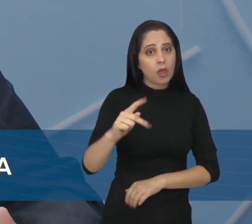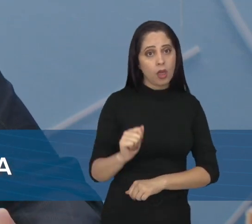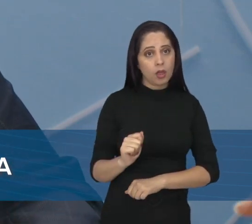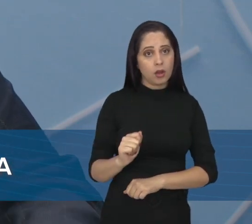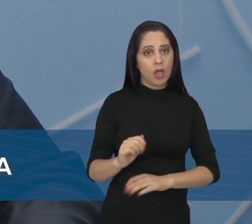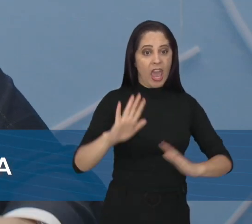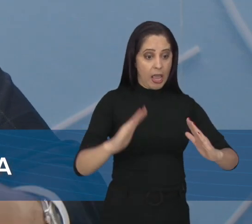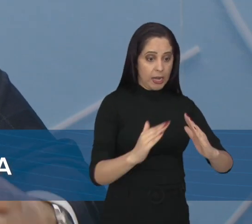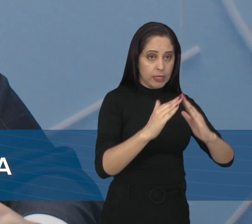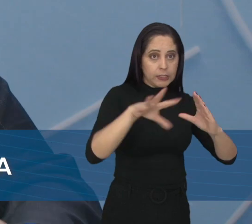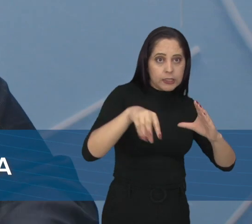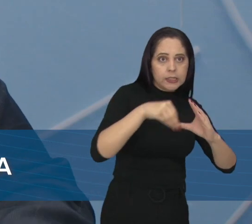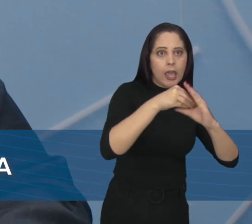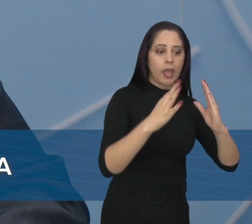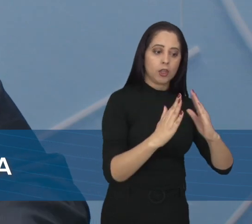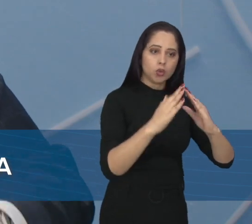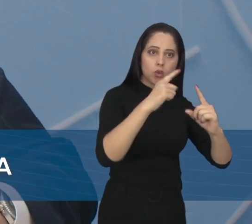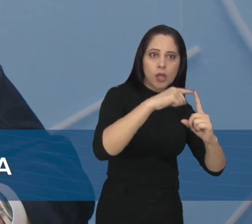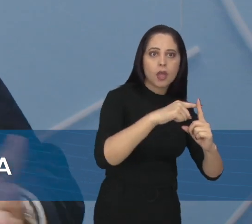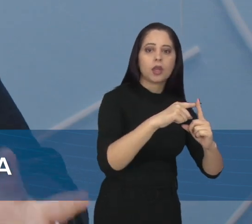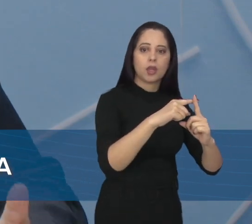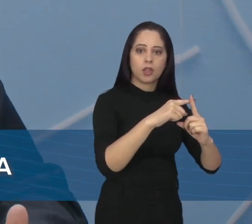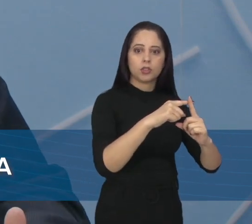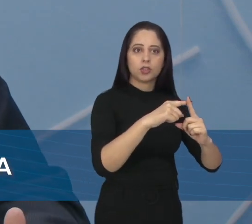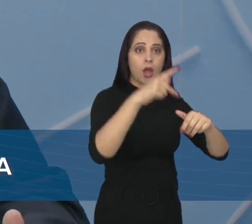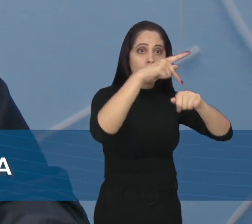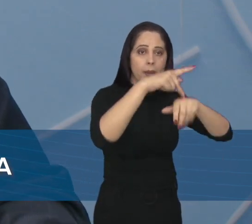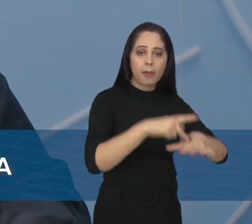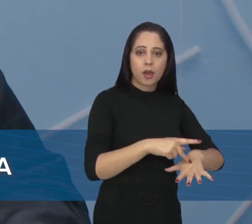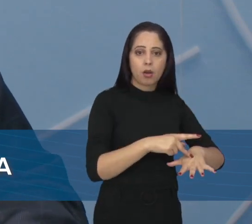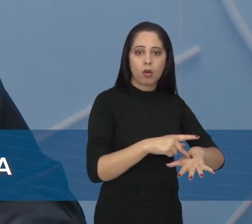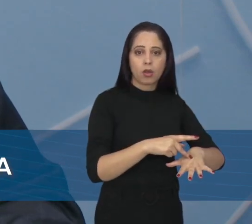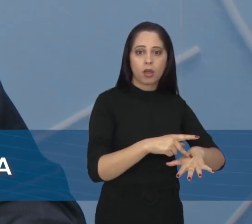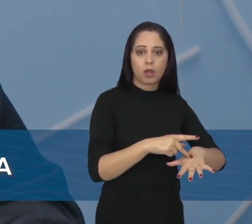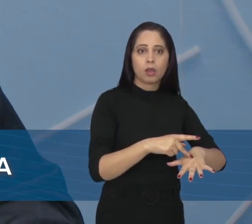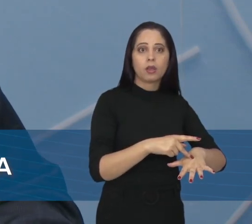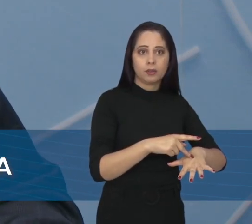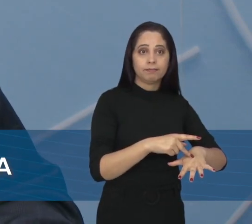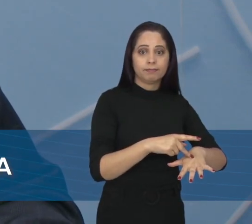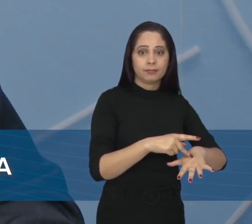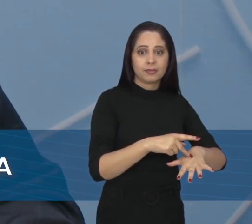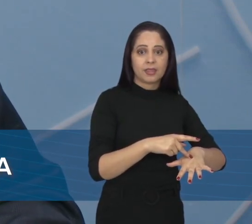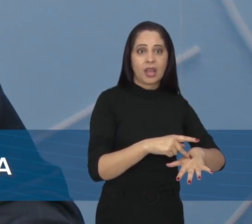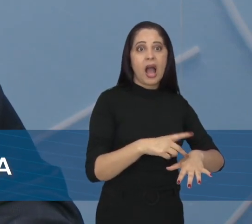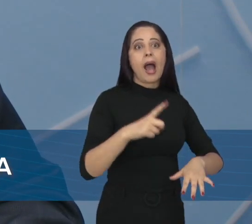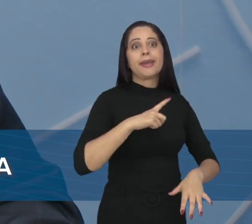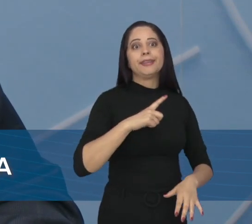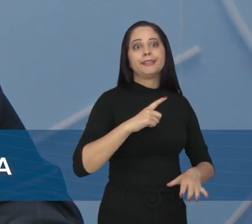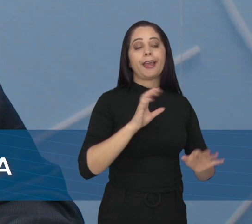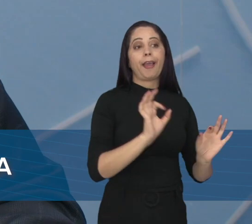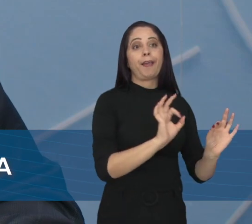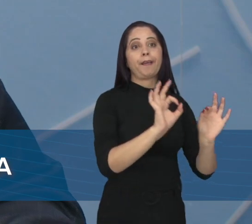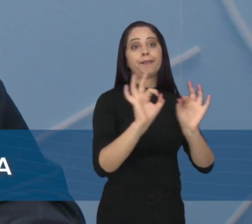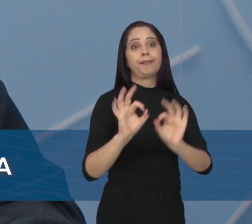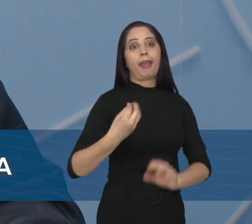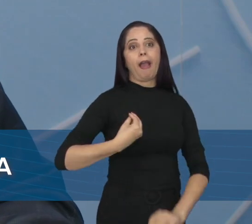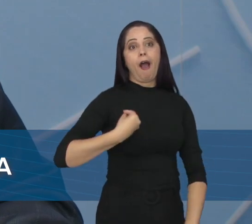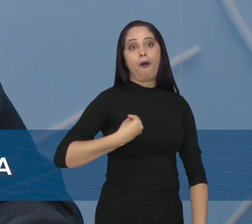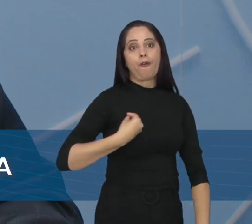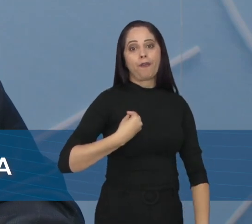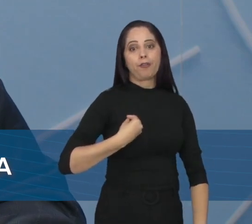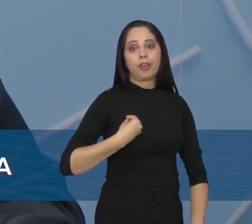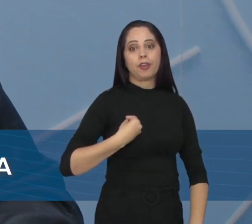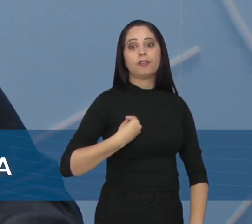de uma igreja, de uma paróquia, era no meio da pandemia, tinha uma transmissão ao vivo, alguém